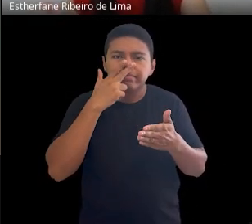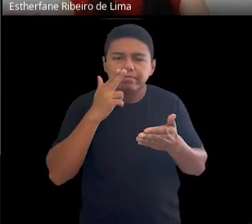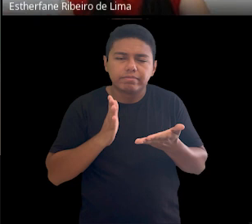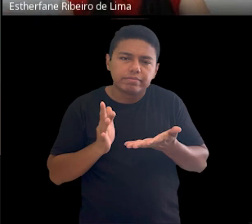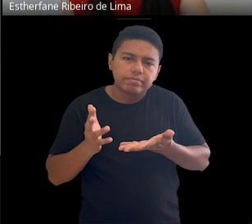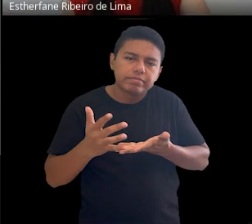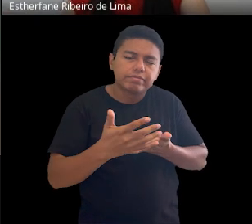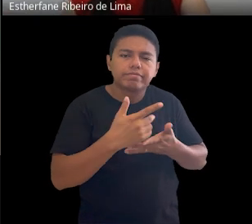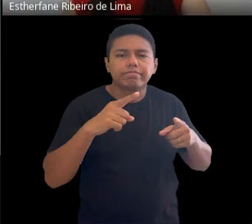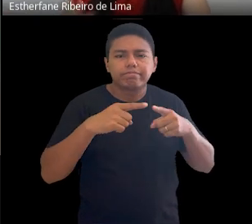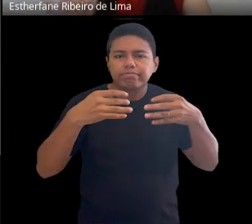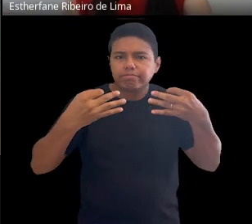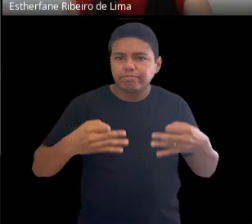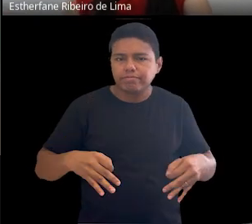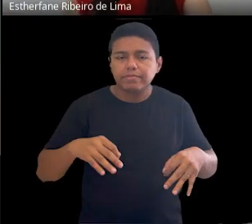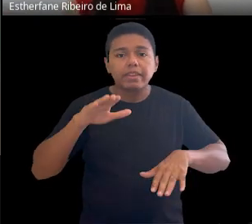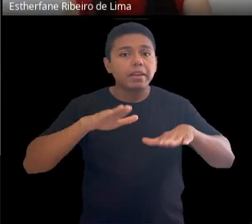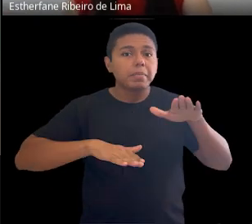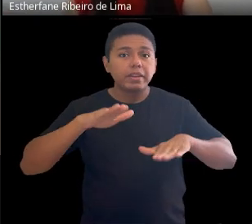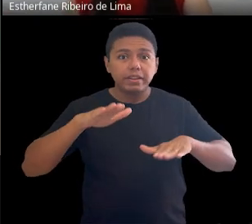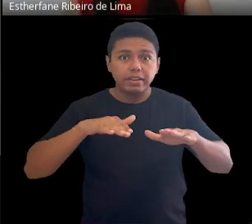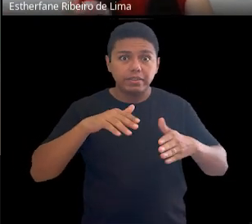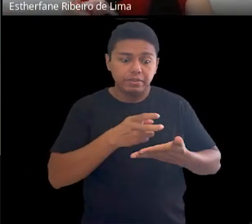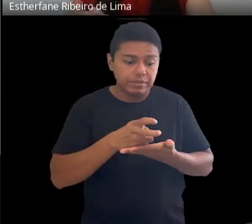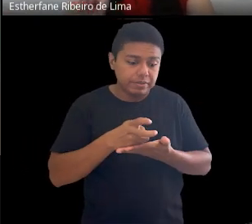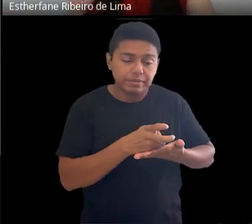a depender da idade gestacional, não é preciso nem